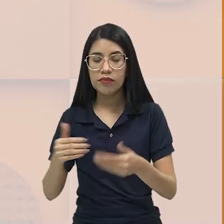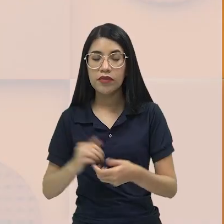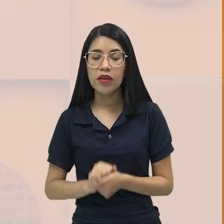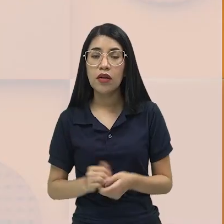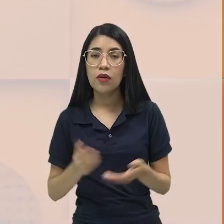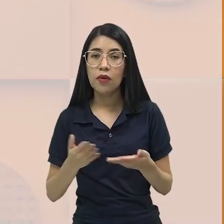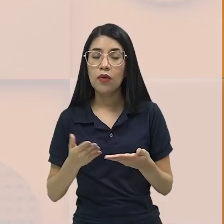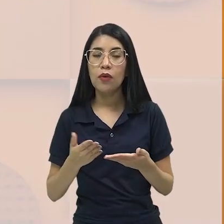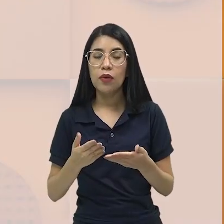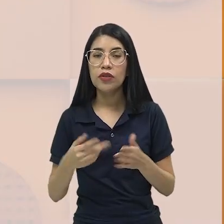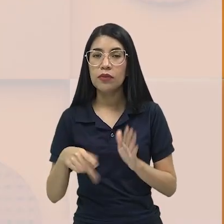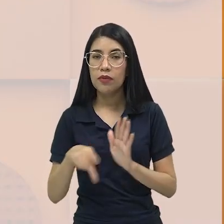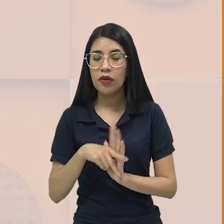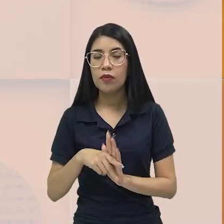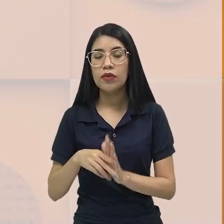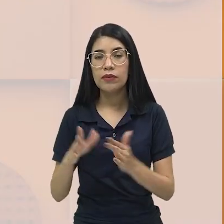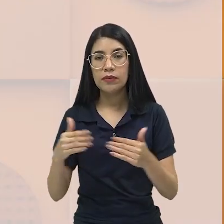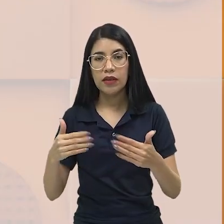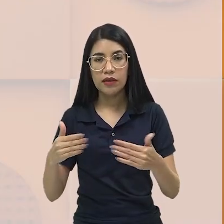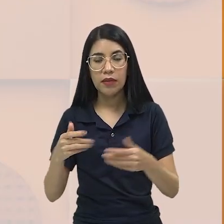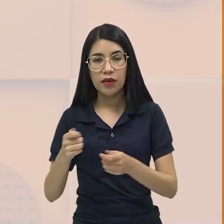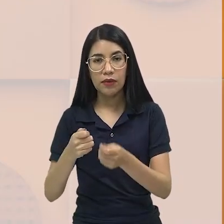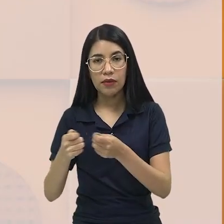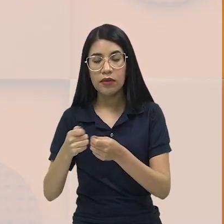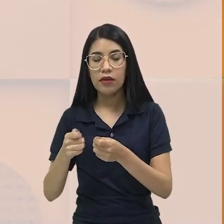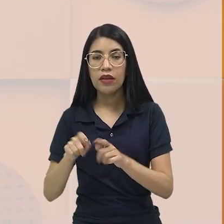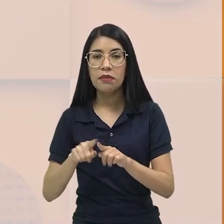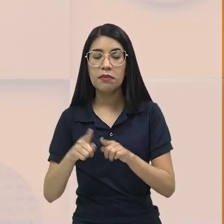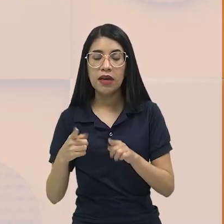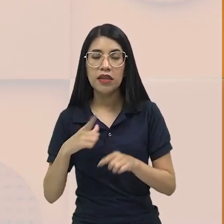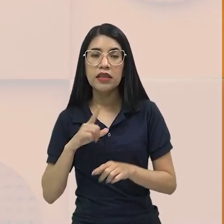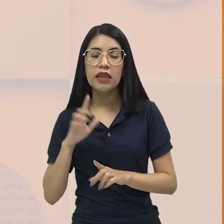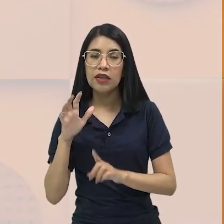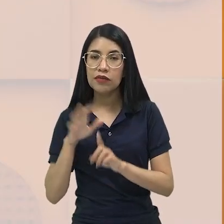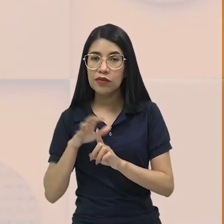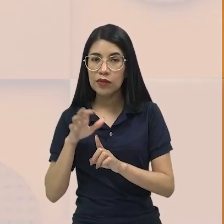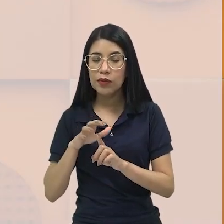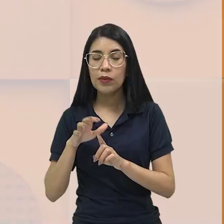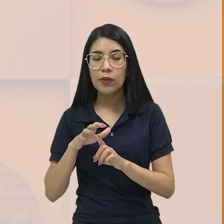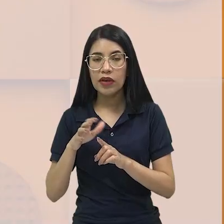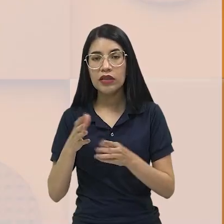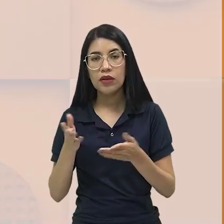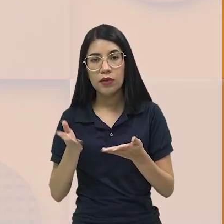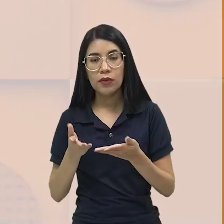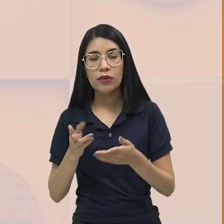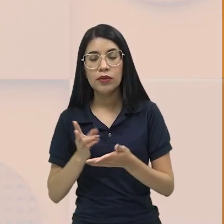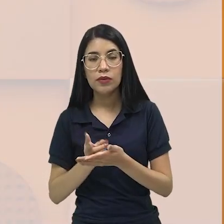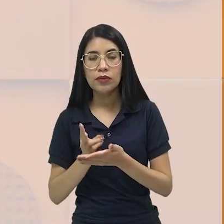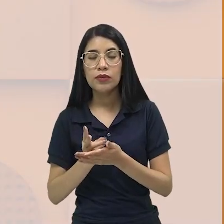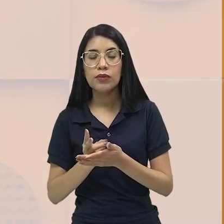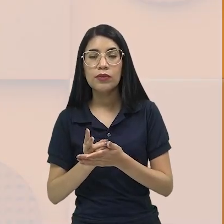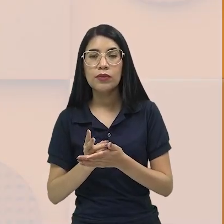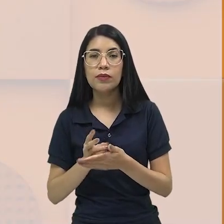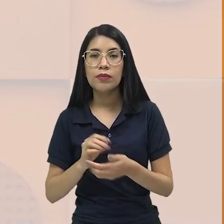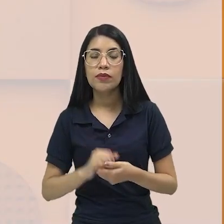sob controle do governo do Panamá, mas também sofre ali forte influência do